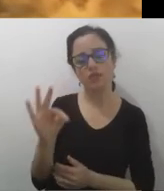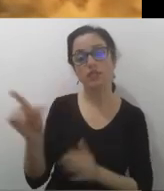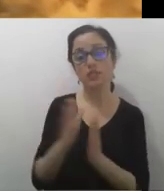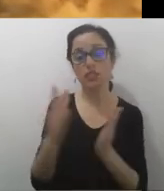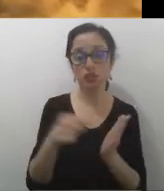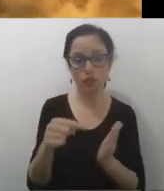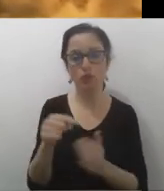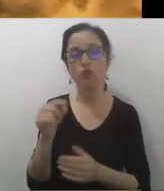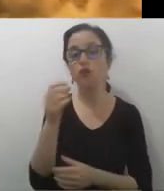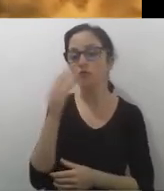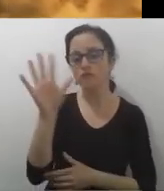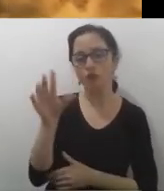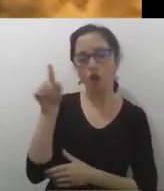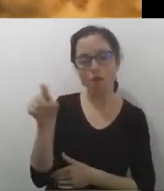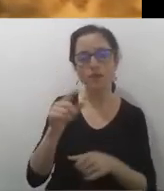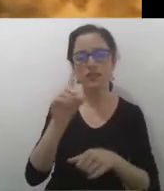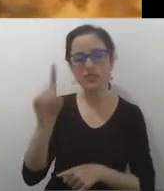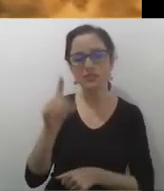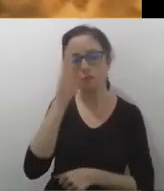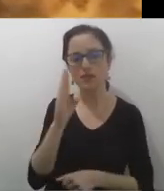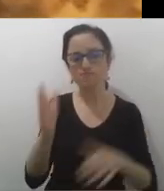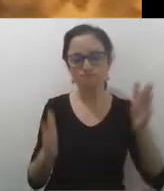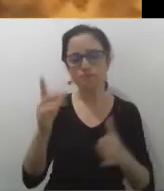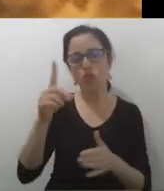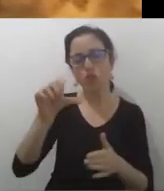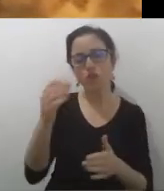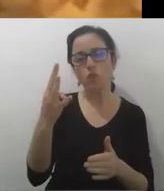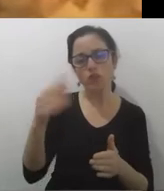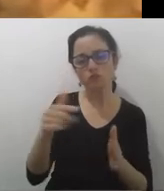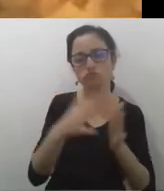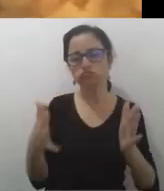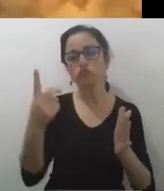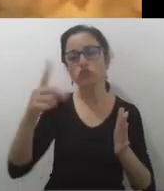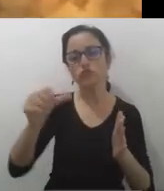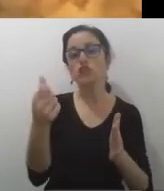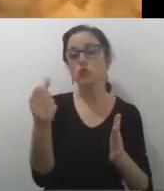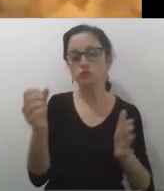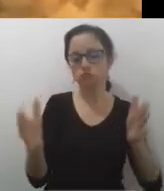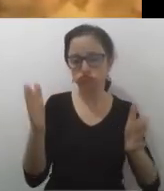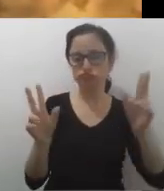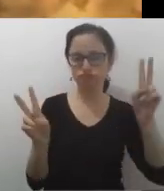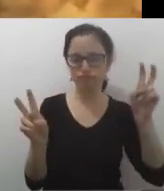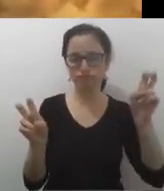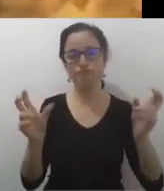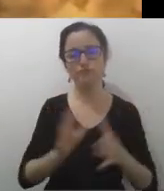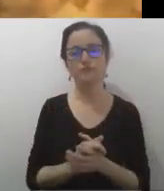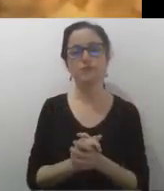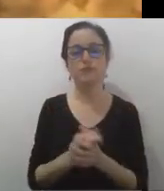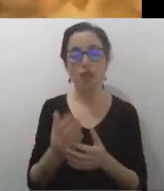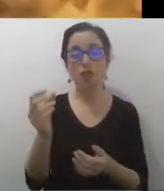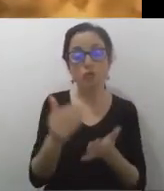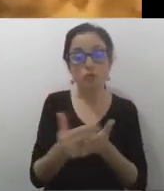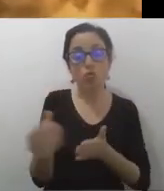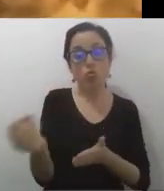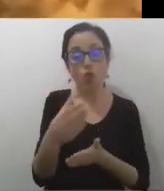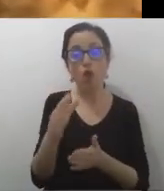ECT esse livro, Boa Forma, Good Form, Design no Brasil, 1947 a 1968, que